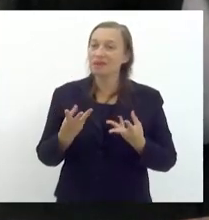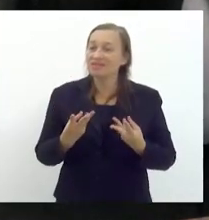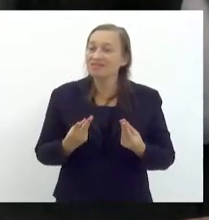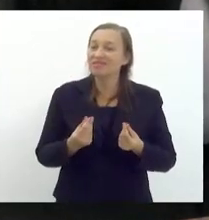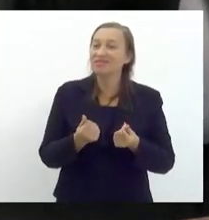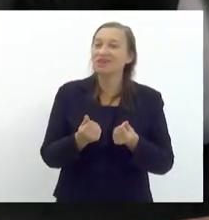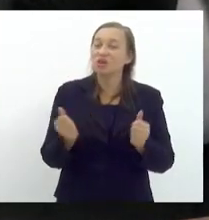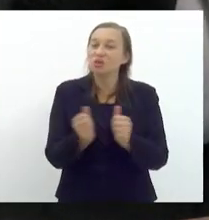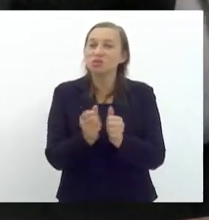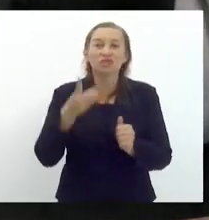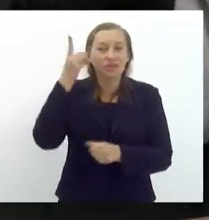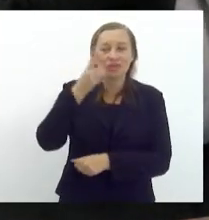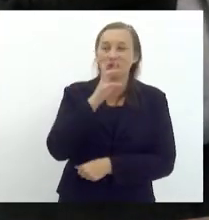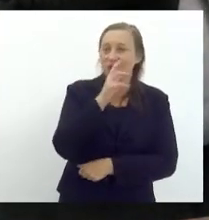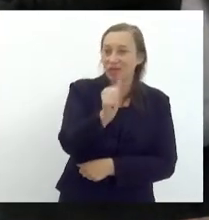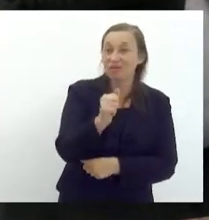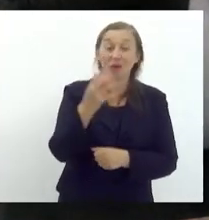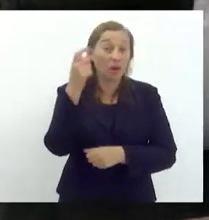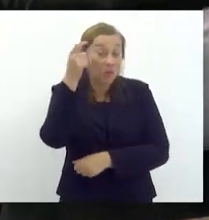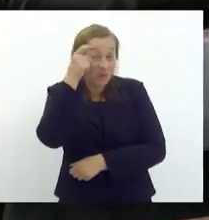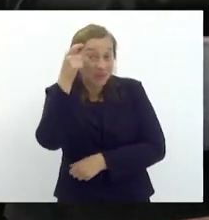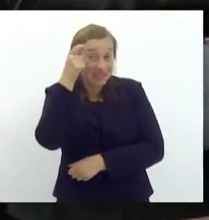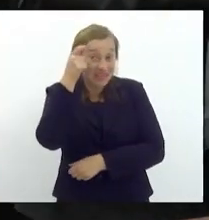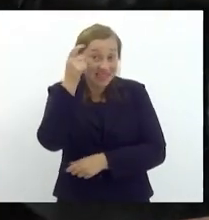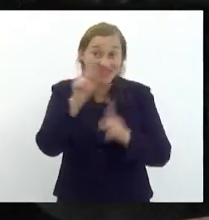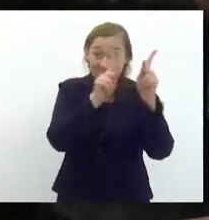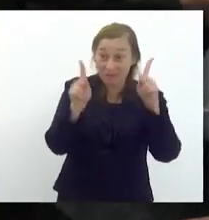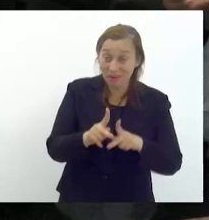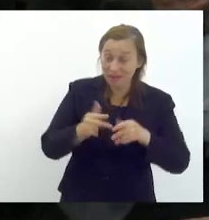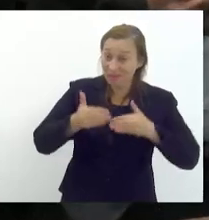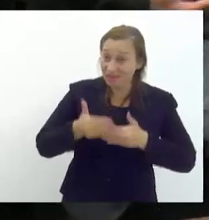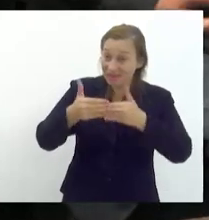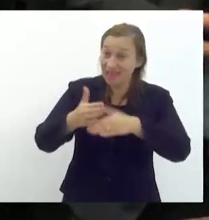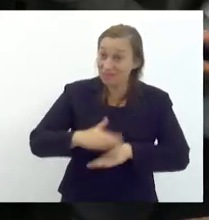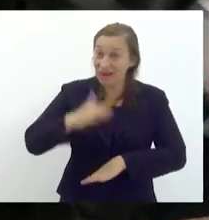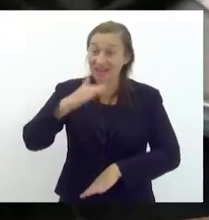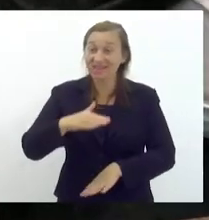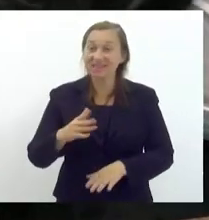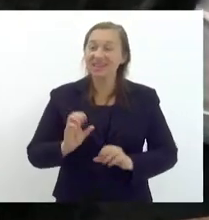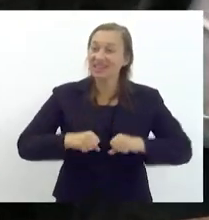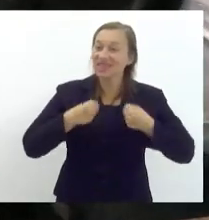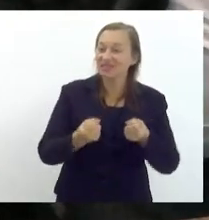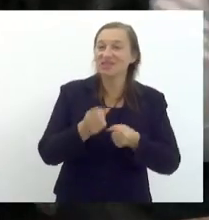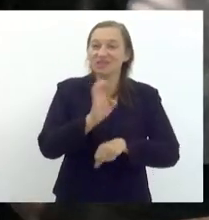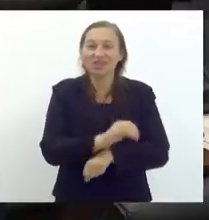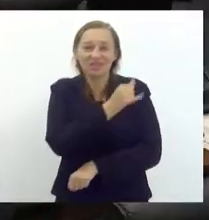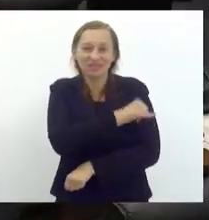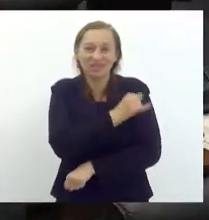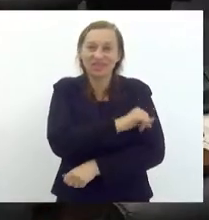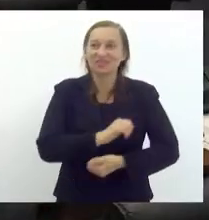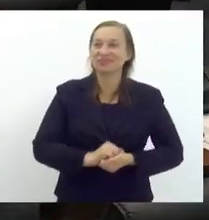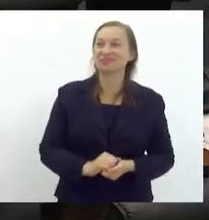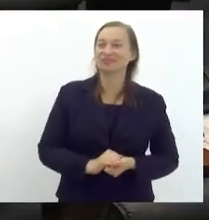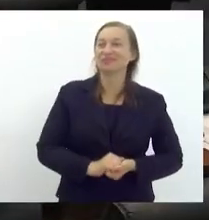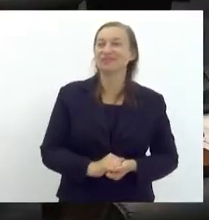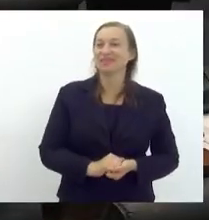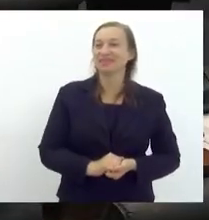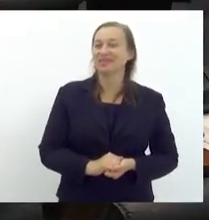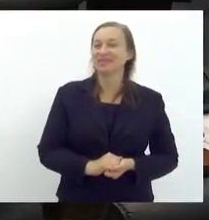Deputado Rodrigo Amorim de chegar nesse consenso para que a gente possa avançar cada vez mais em defesa do Estado do Rio de Janeiro